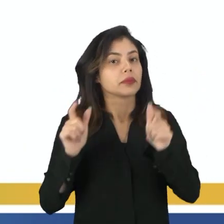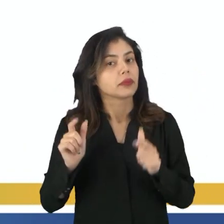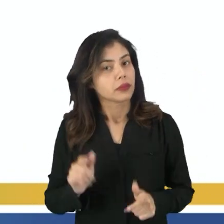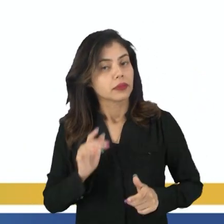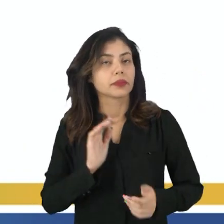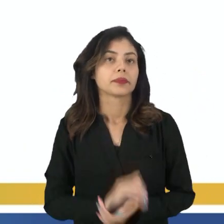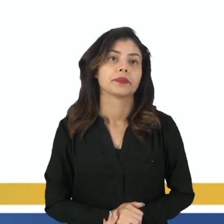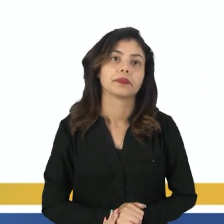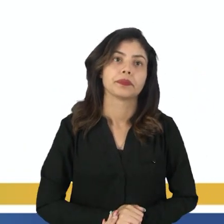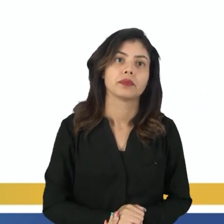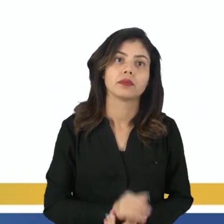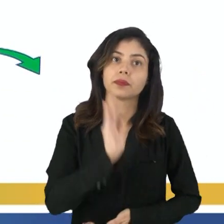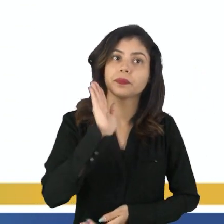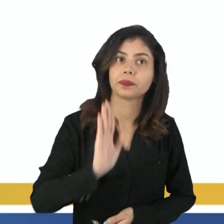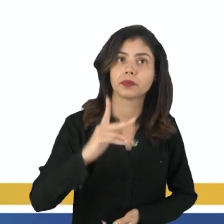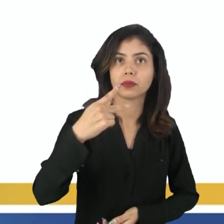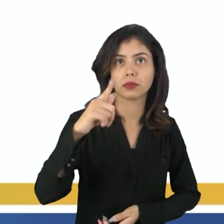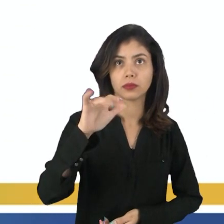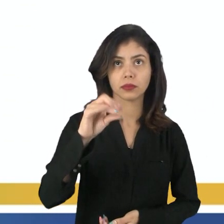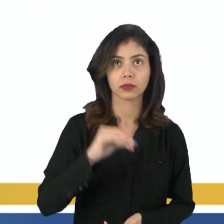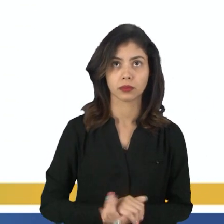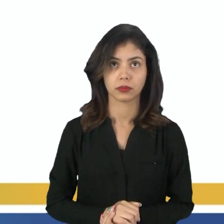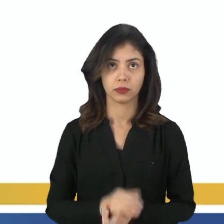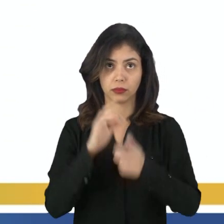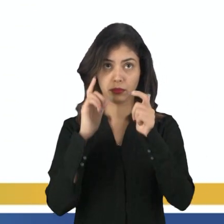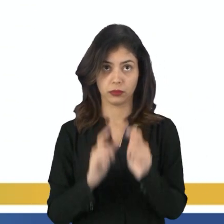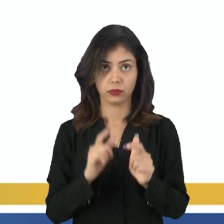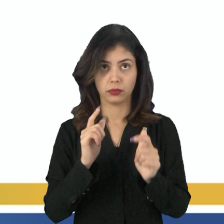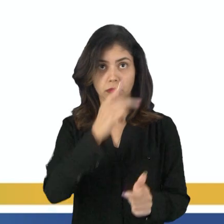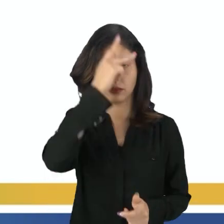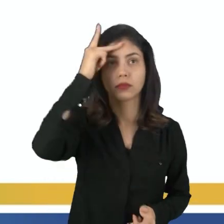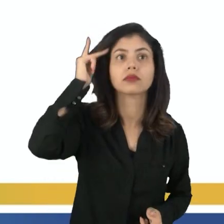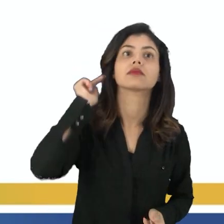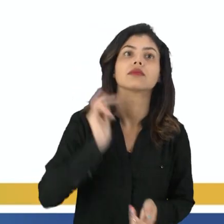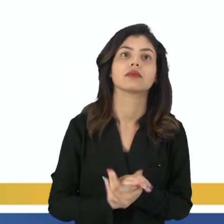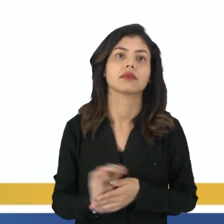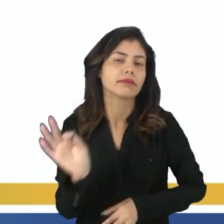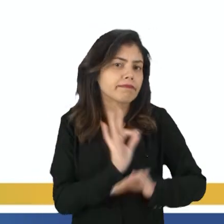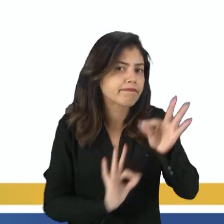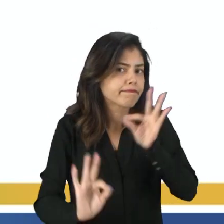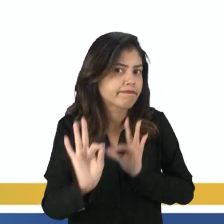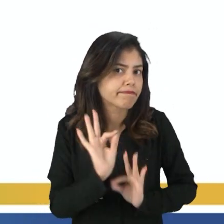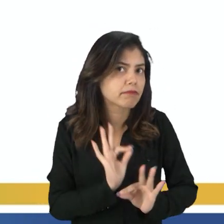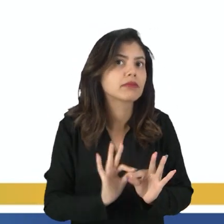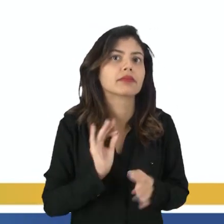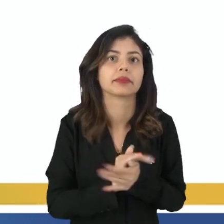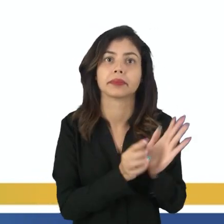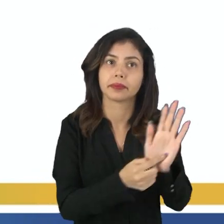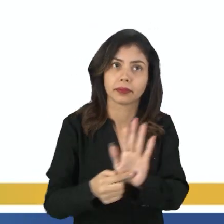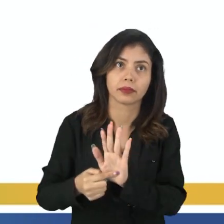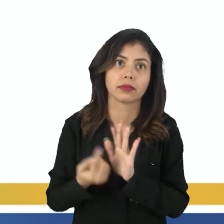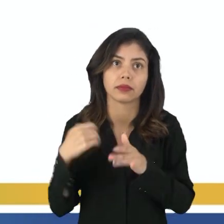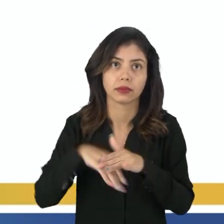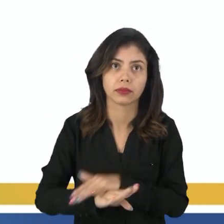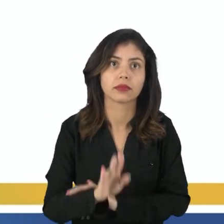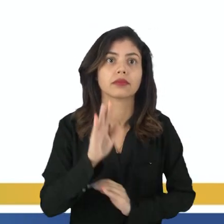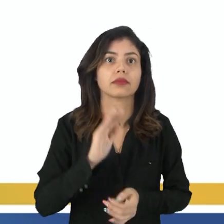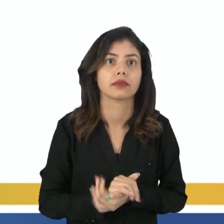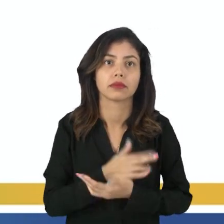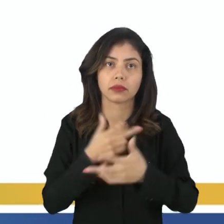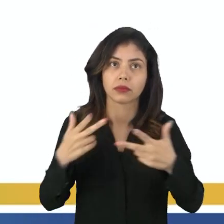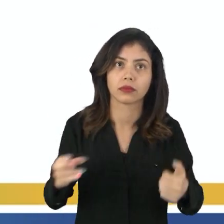ambiente. Já o palco era o local onde os atores se preparavam para a apresentação